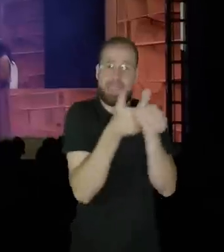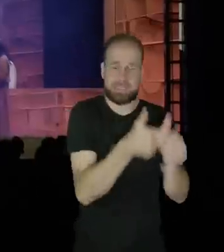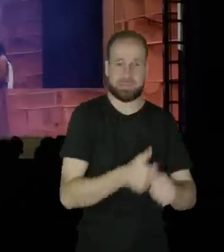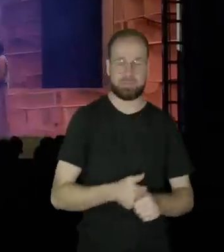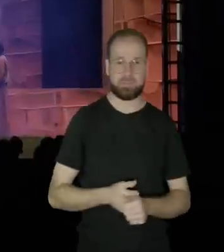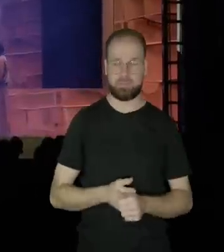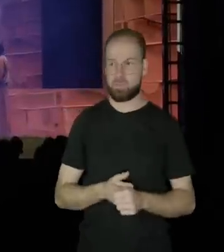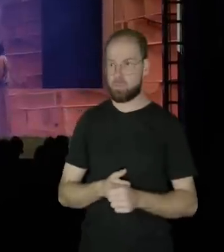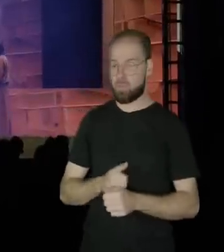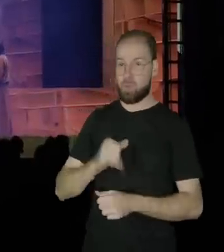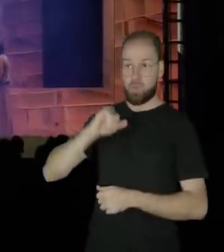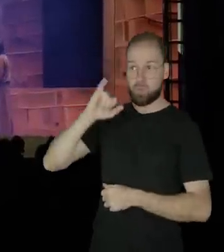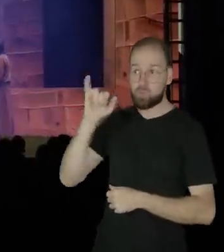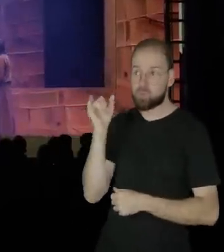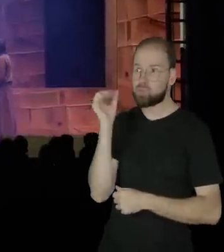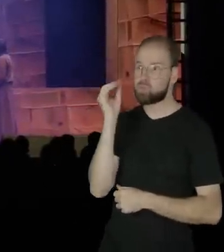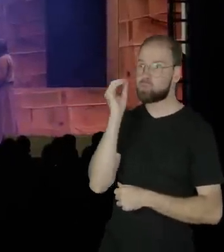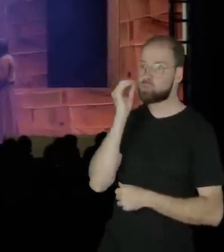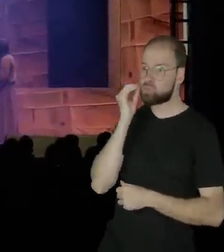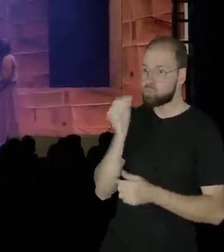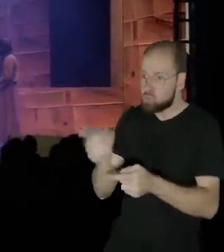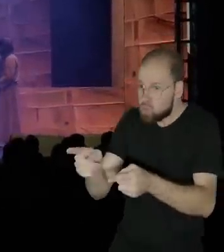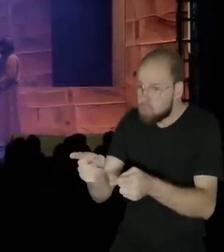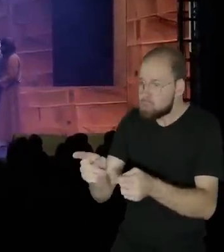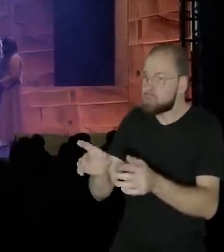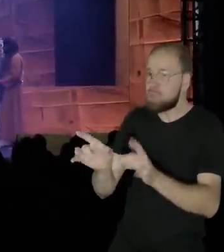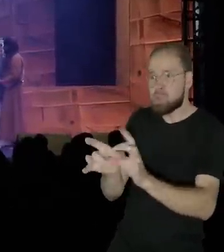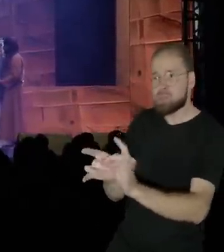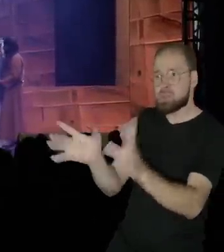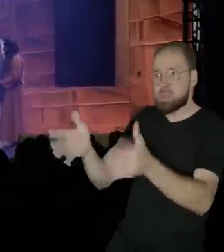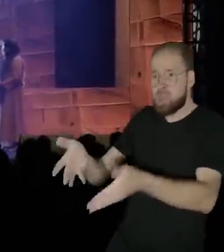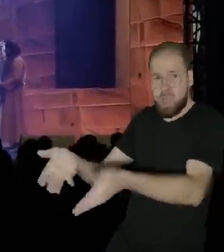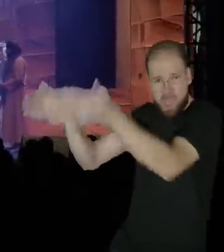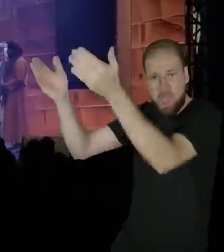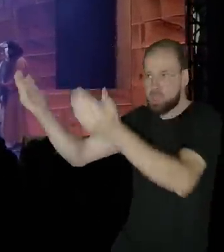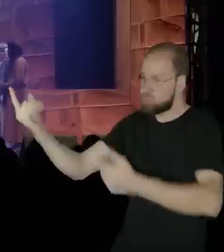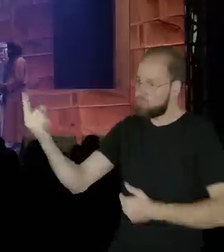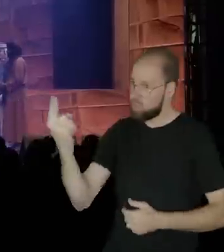Judas, deixe que ela venha.